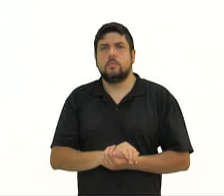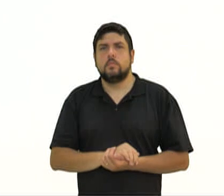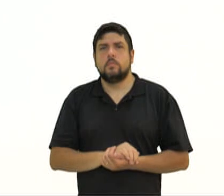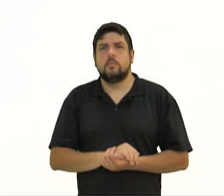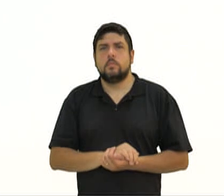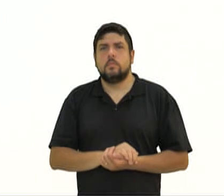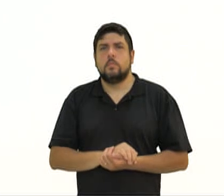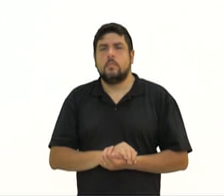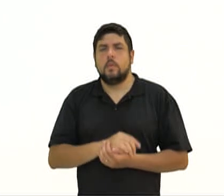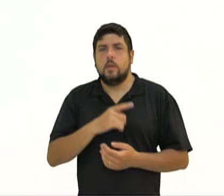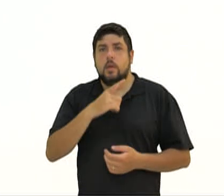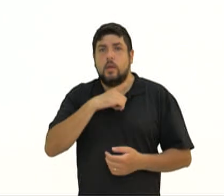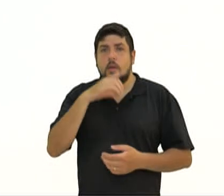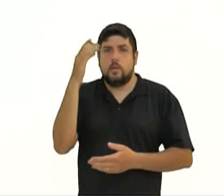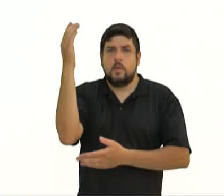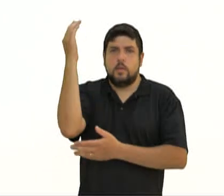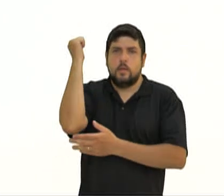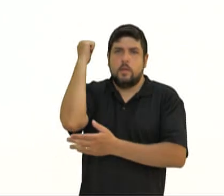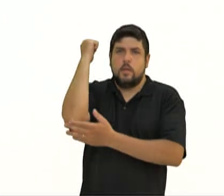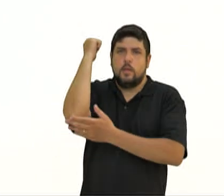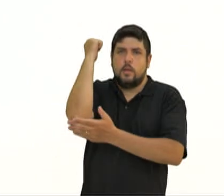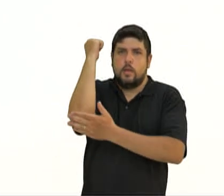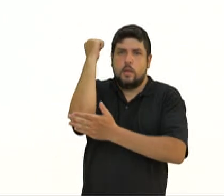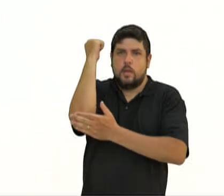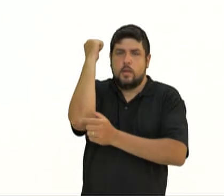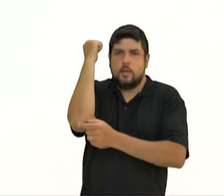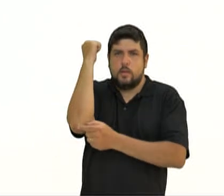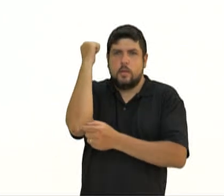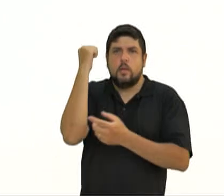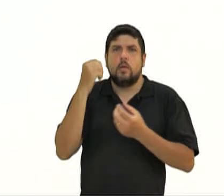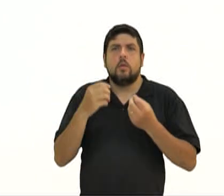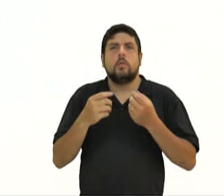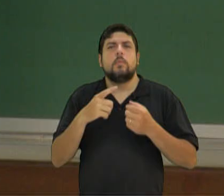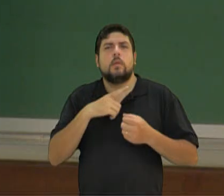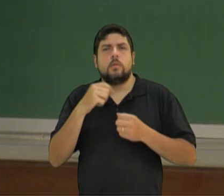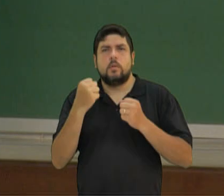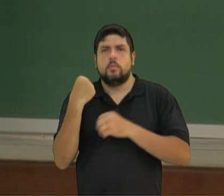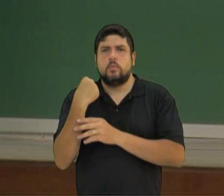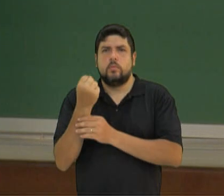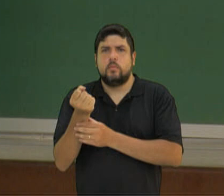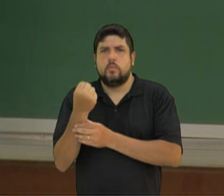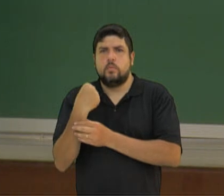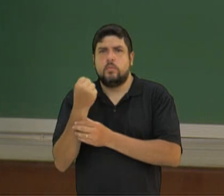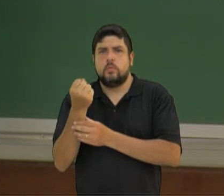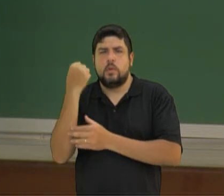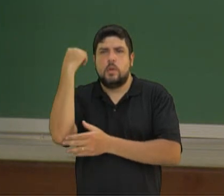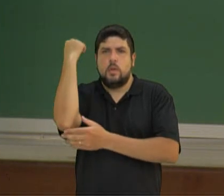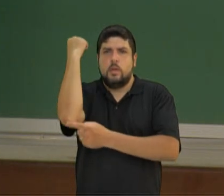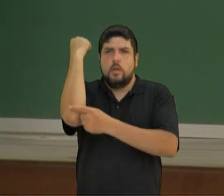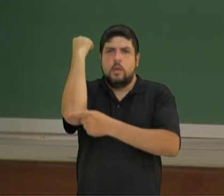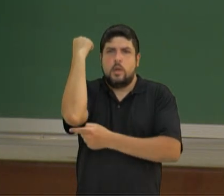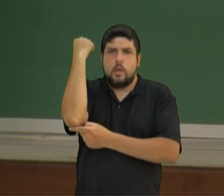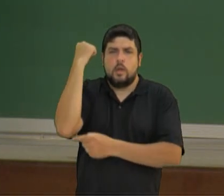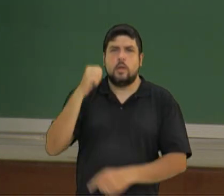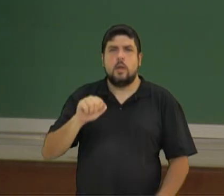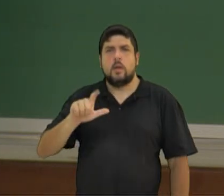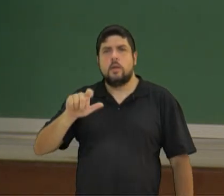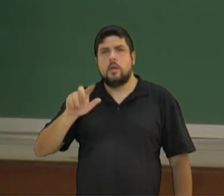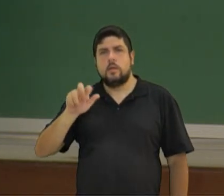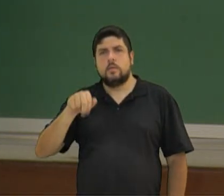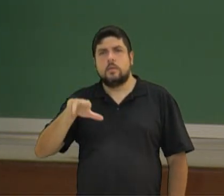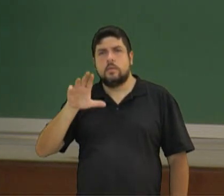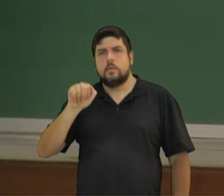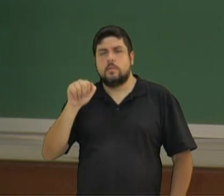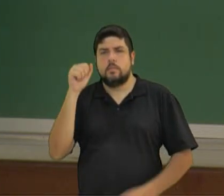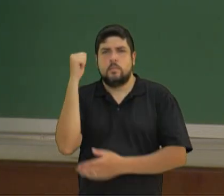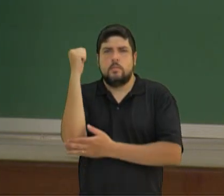região do cotovelo, onde eu vou ter, por exemplo, uma articulação, é a minha alavanca, o meu apoio. E eu vou